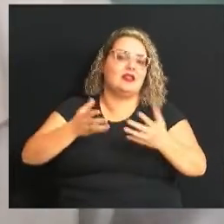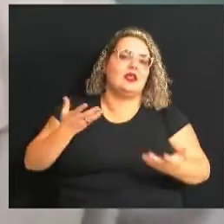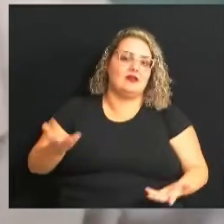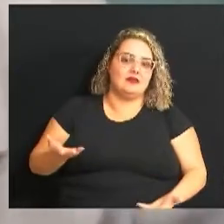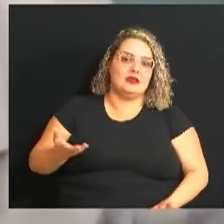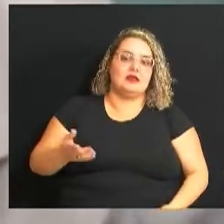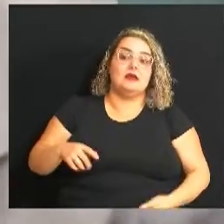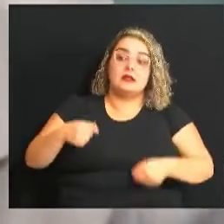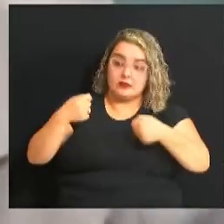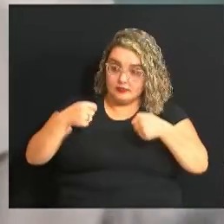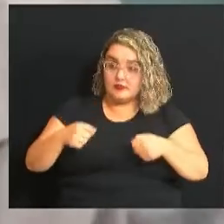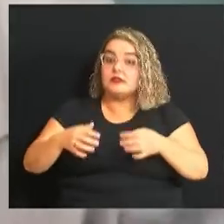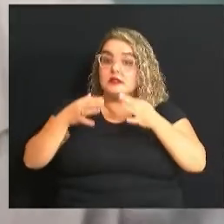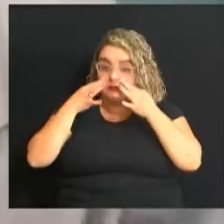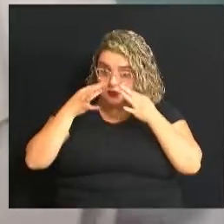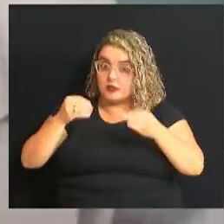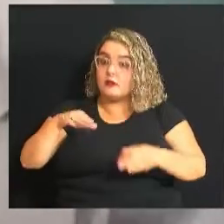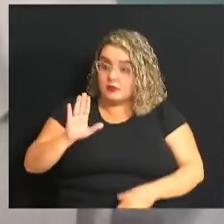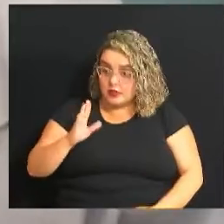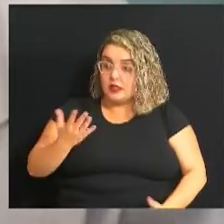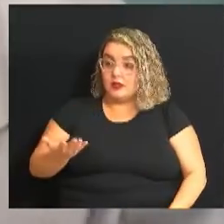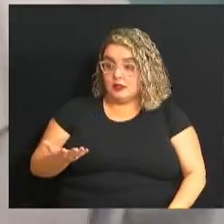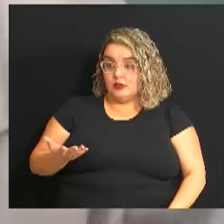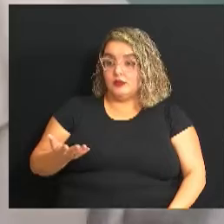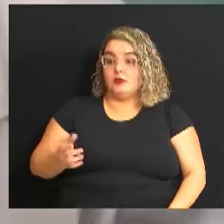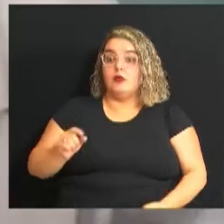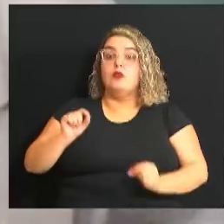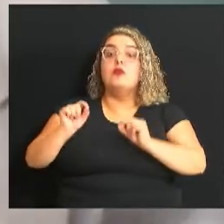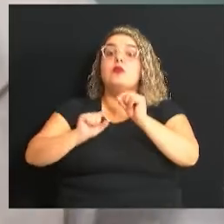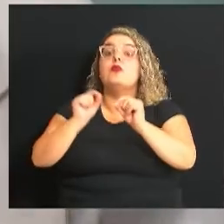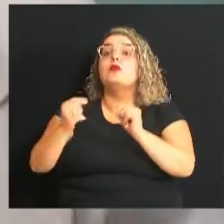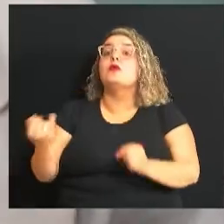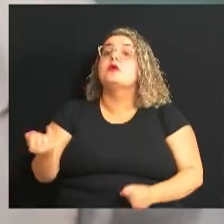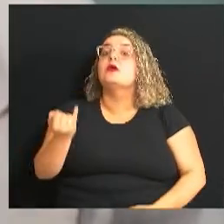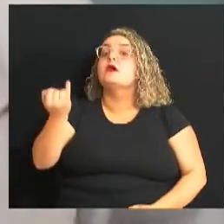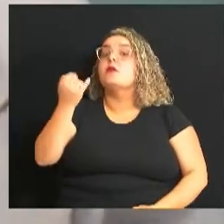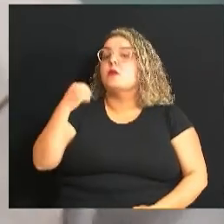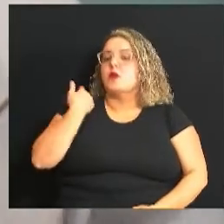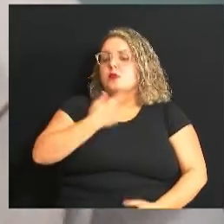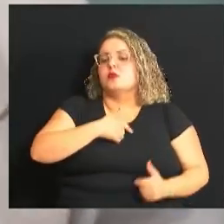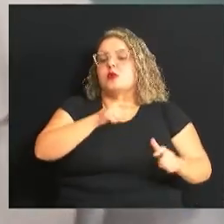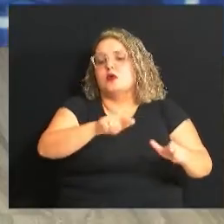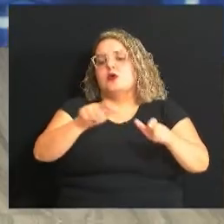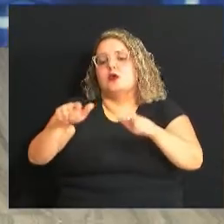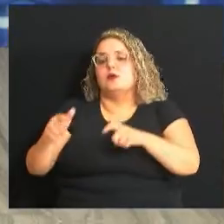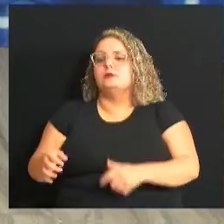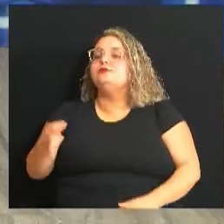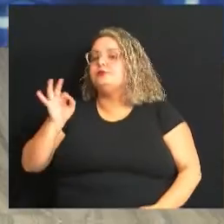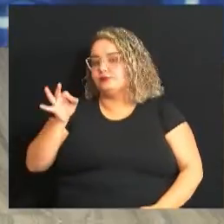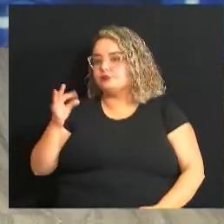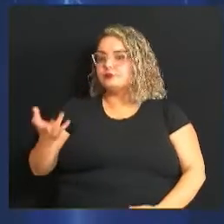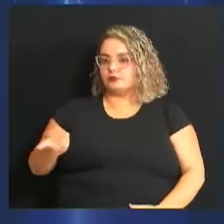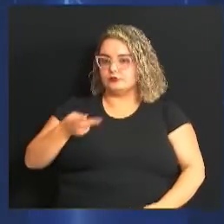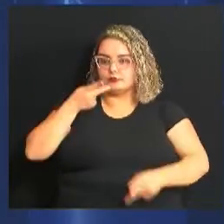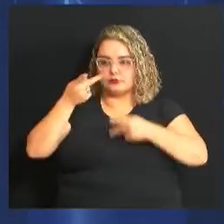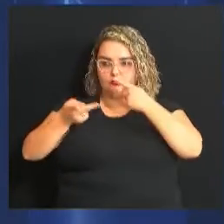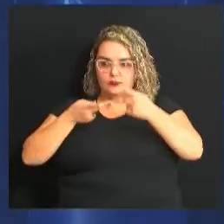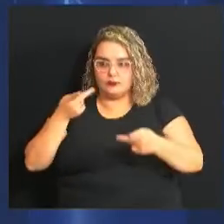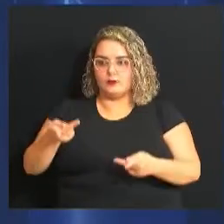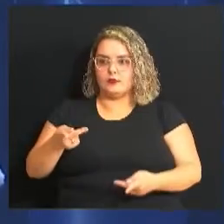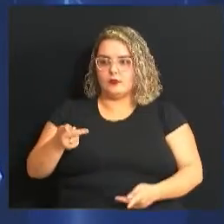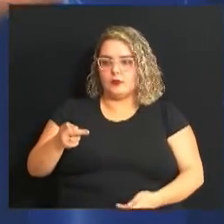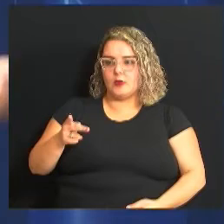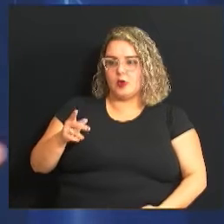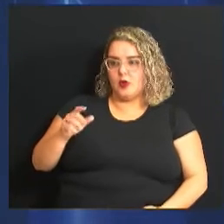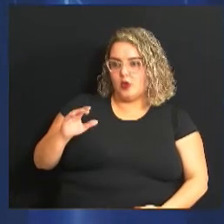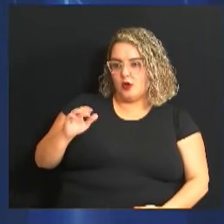gente precisa começar a prestar atenção, né, em o que importa para os nossos espaços. Dúvida. E a gente está falando aqui do case de